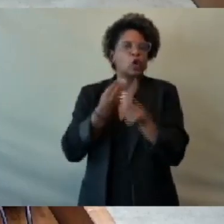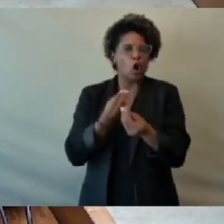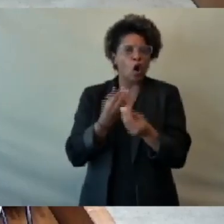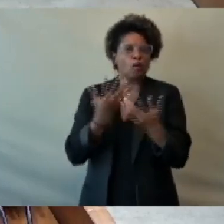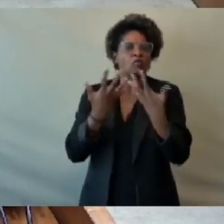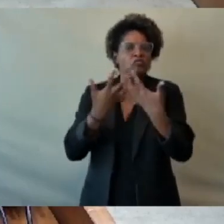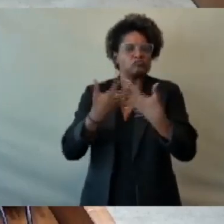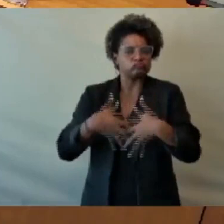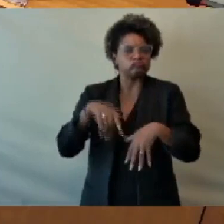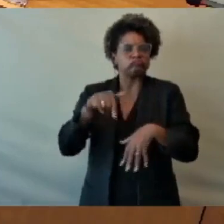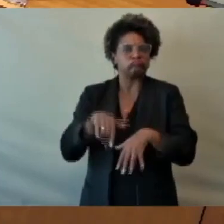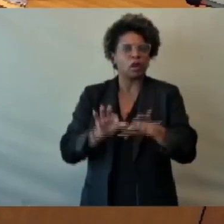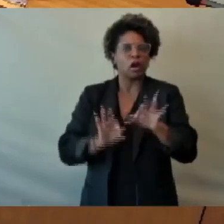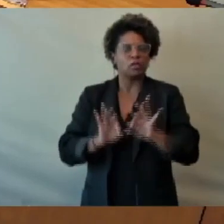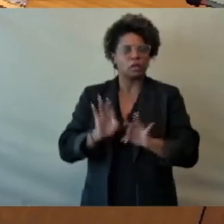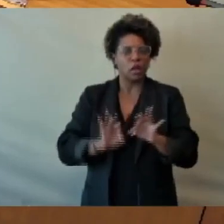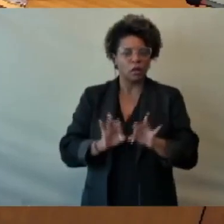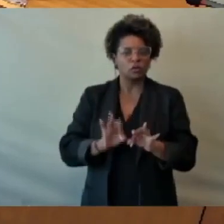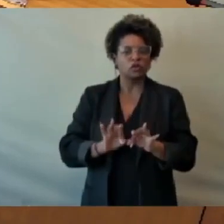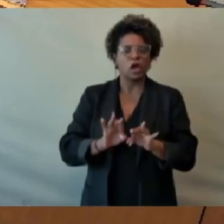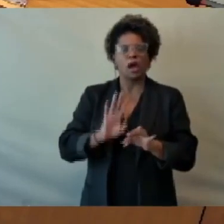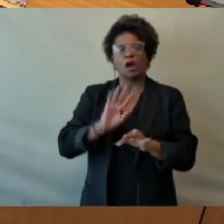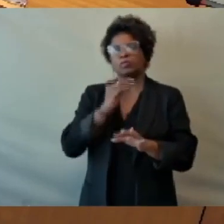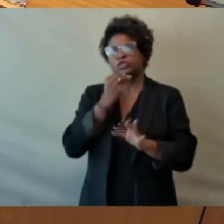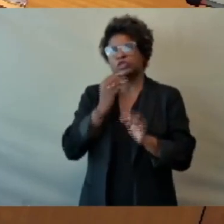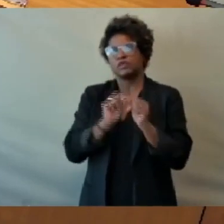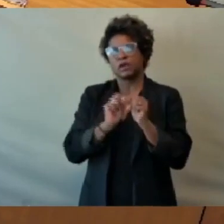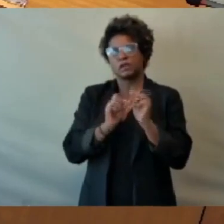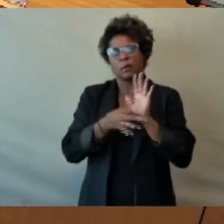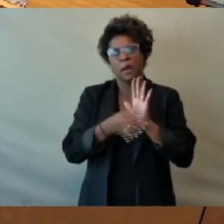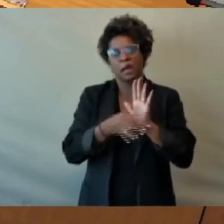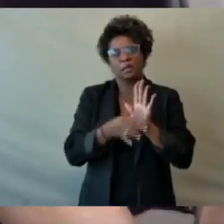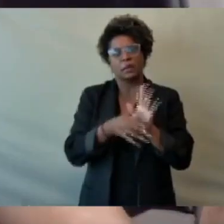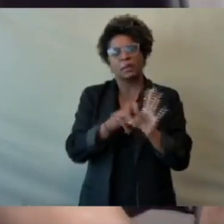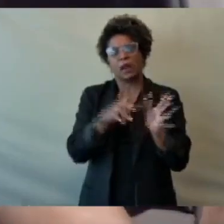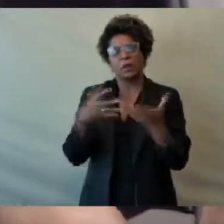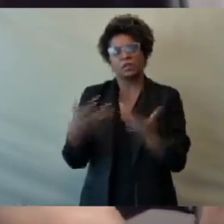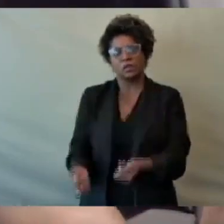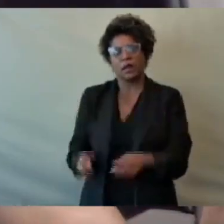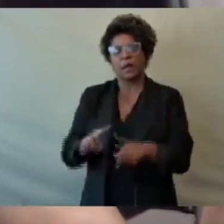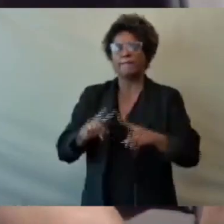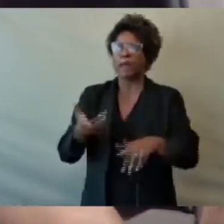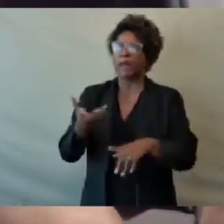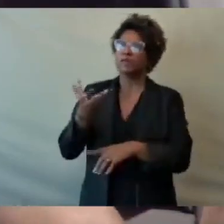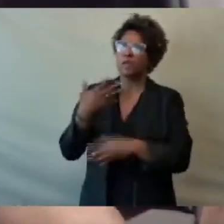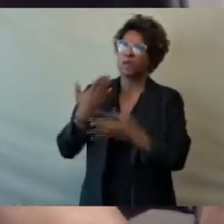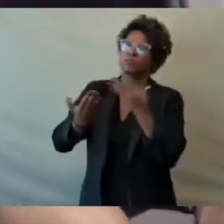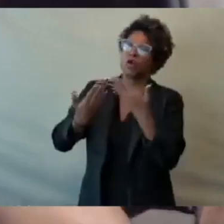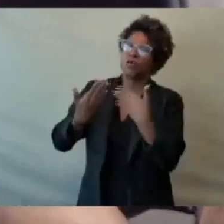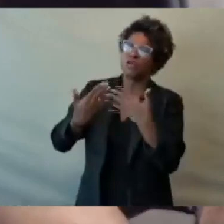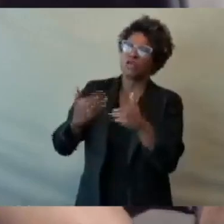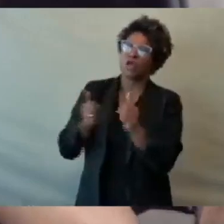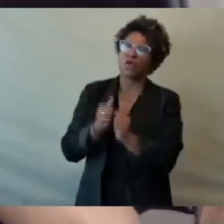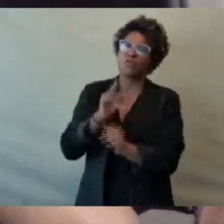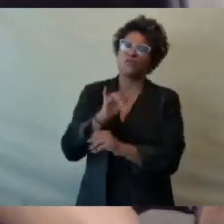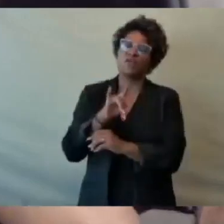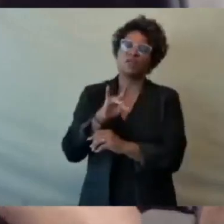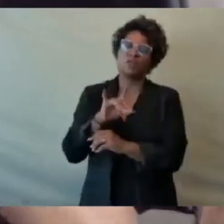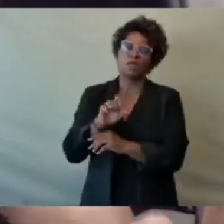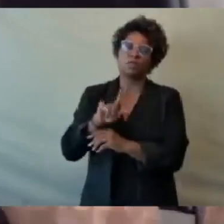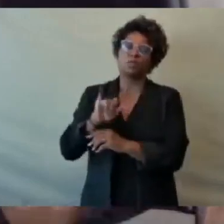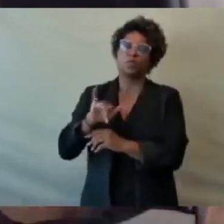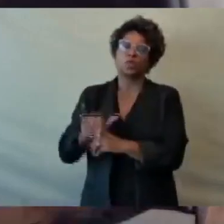Luiz, a gente está disposto, inclusive, a conversar com ele para o voto no plenário. Certo. Então, eu coloco aí em votação, como vota o vereador